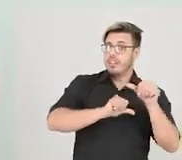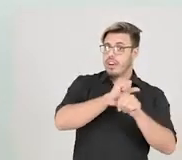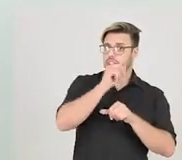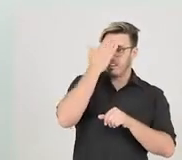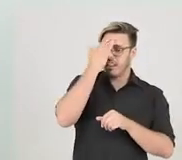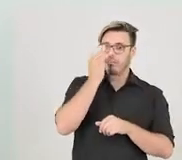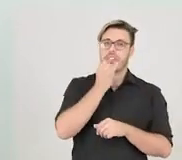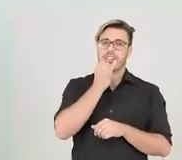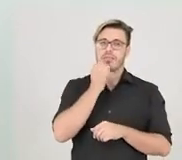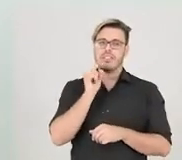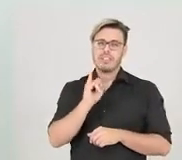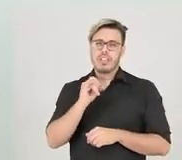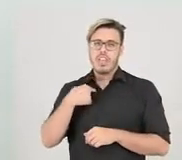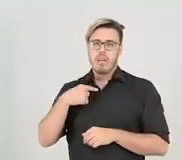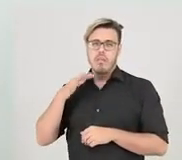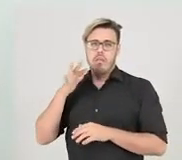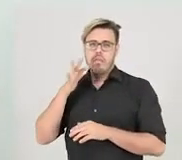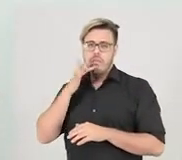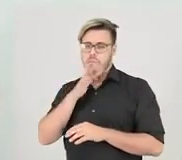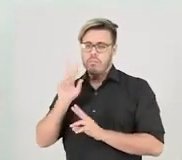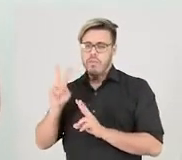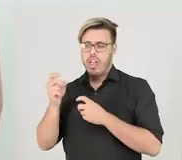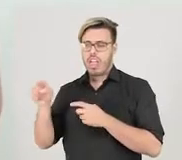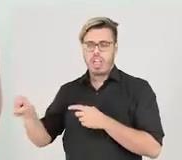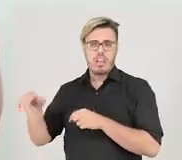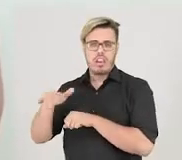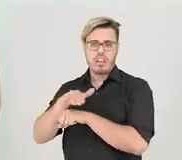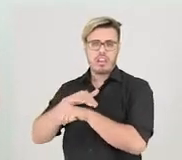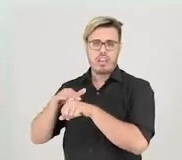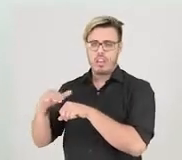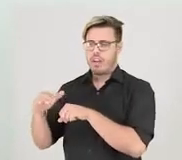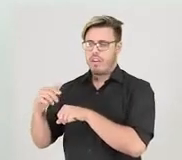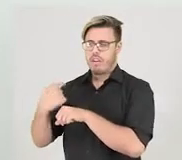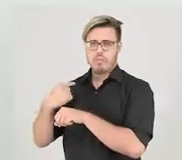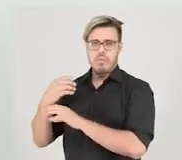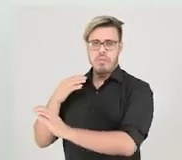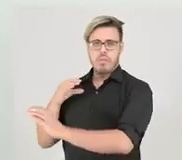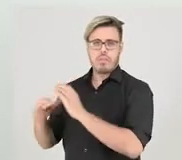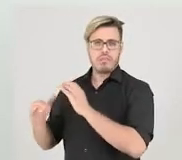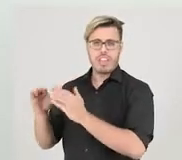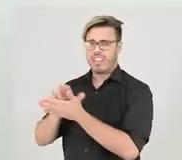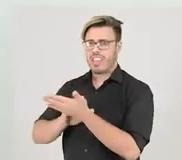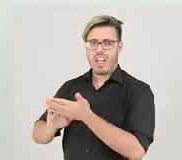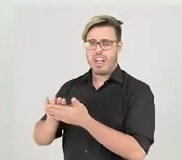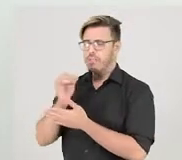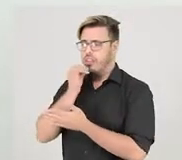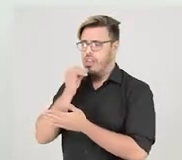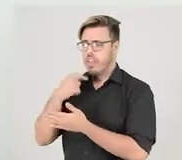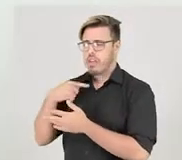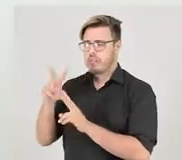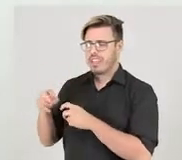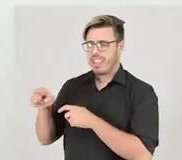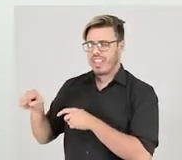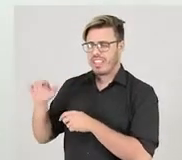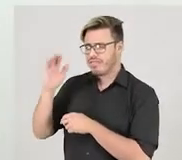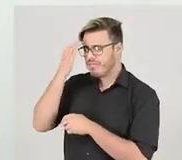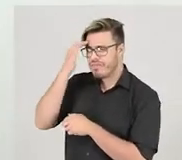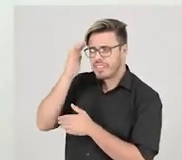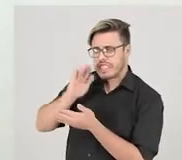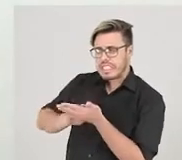função, ele não entendeu o que é para fazer, alguma coisa está errada na estratégia. Ou na